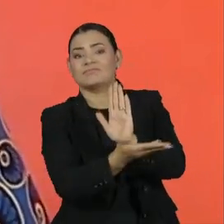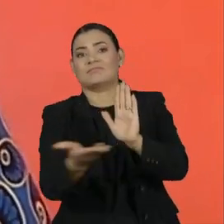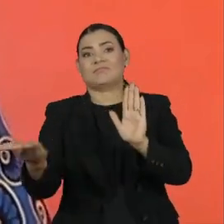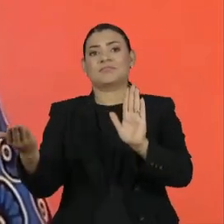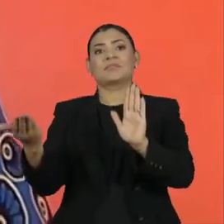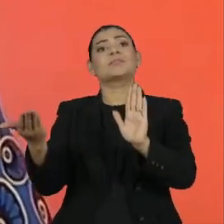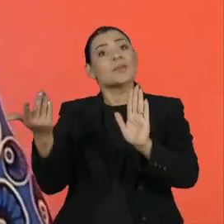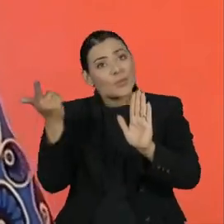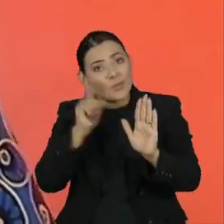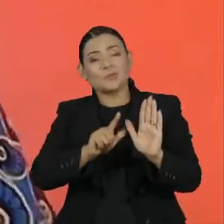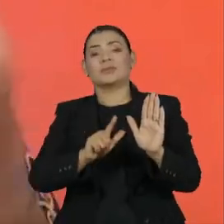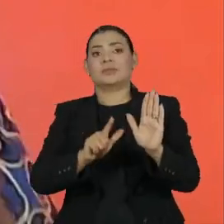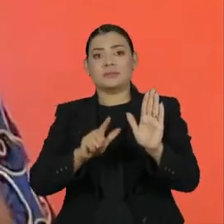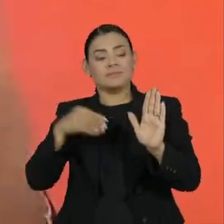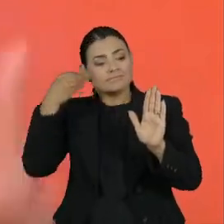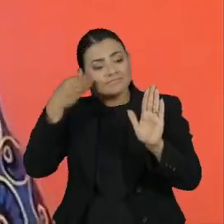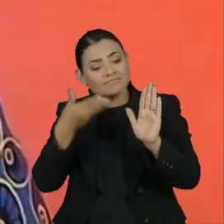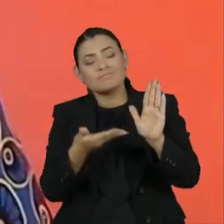de mostrar